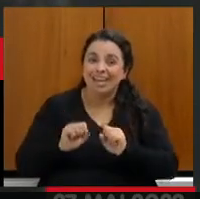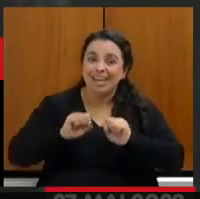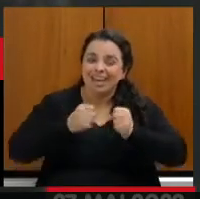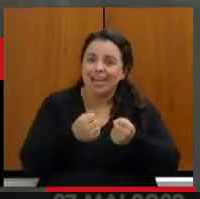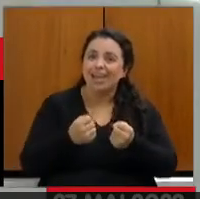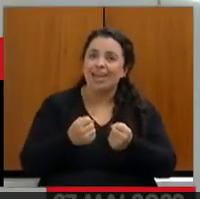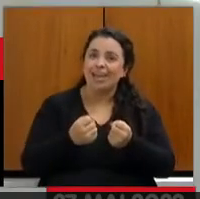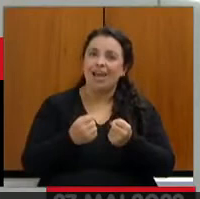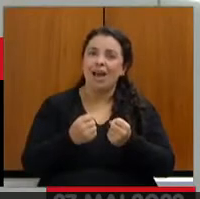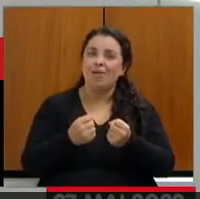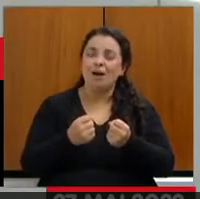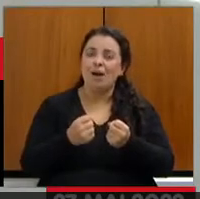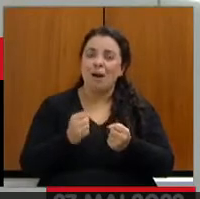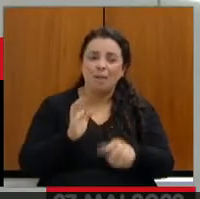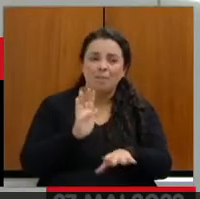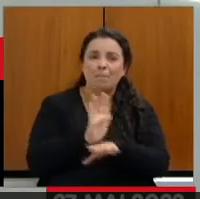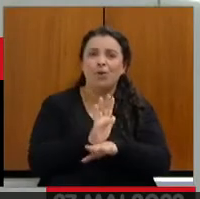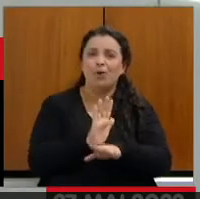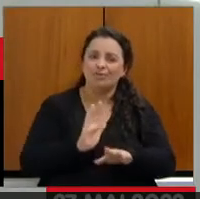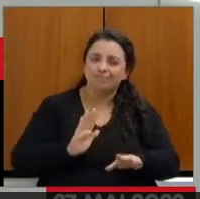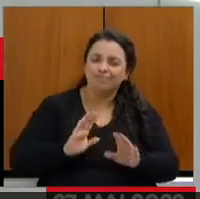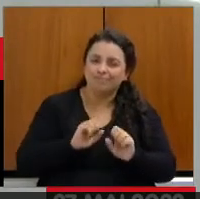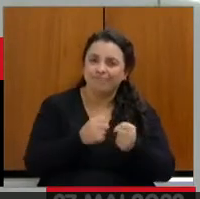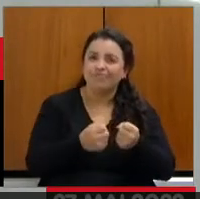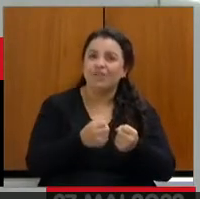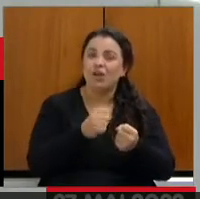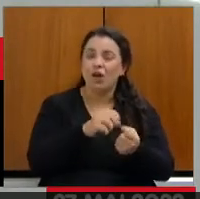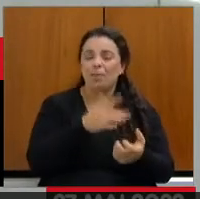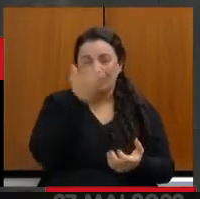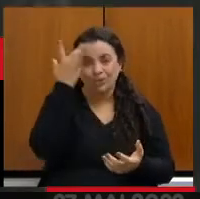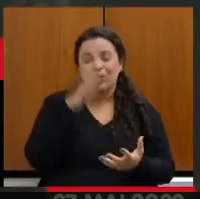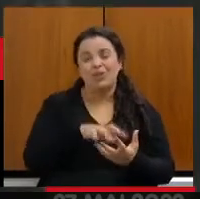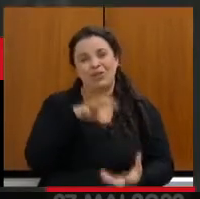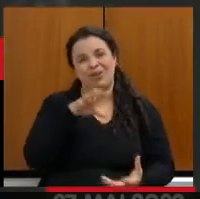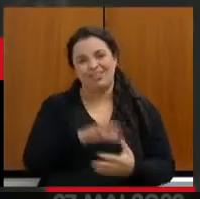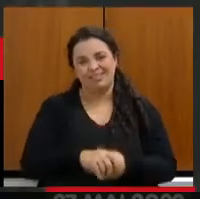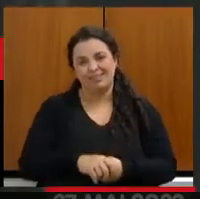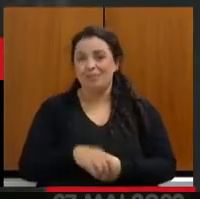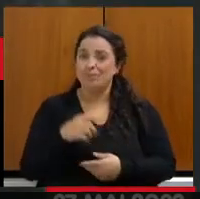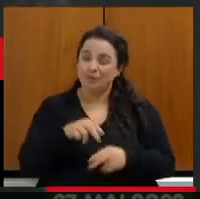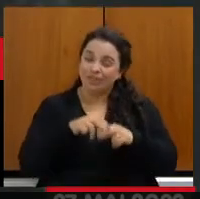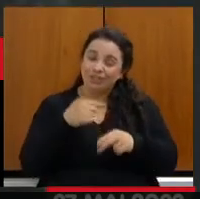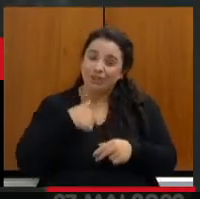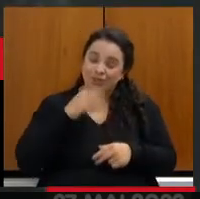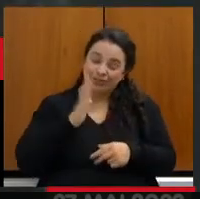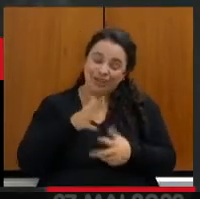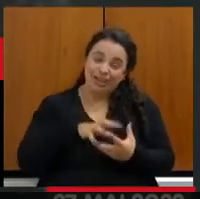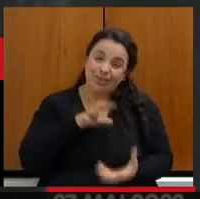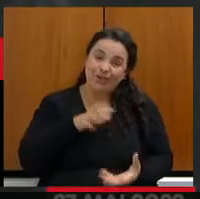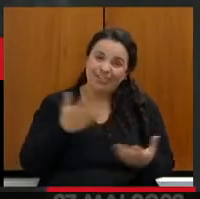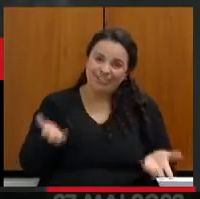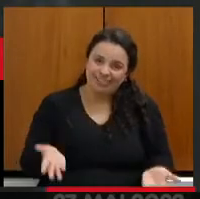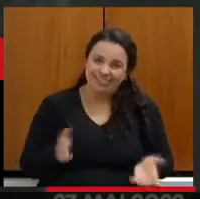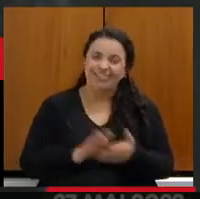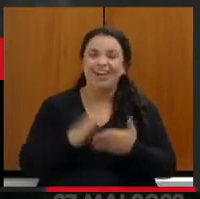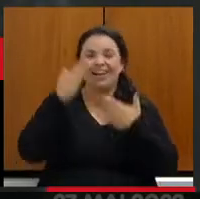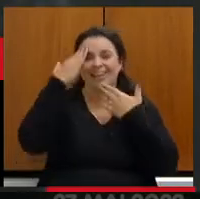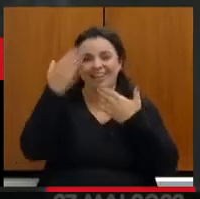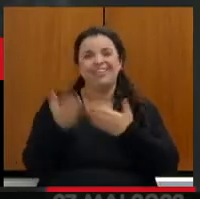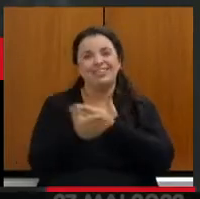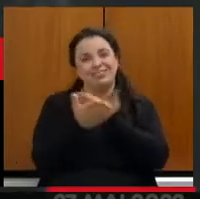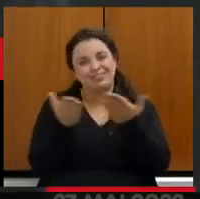porque eu já estou na Nessa idade de idosa Eu agradeço muito vocês viu Oi